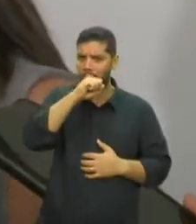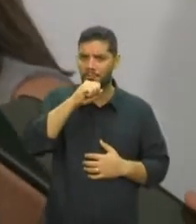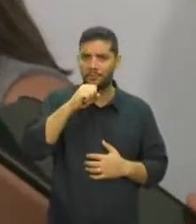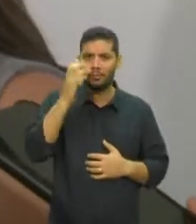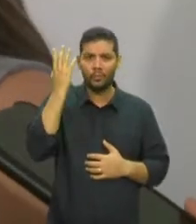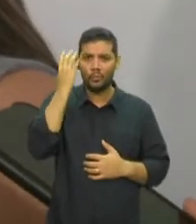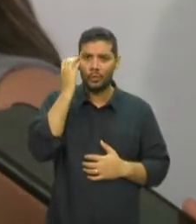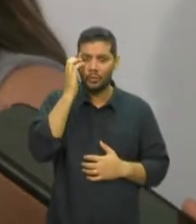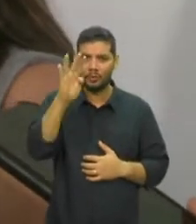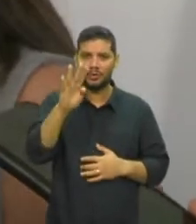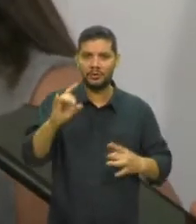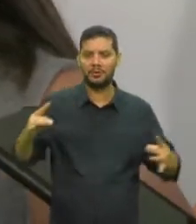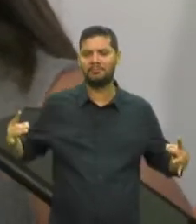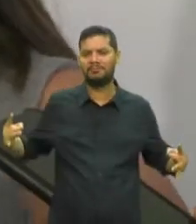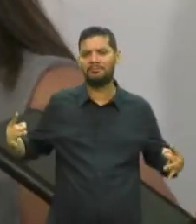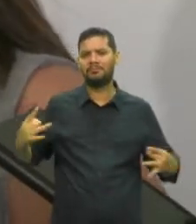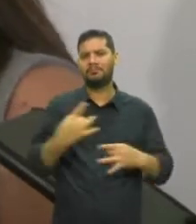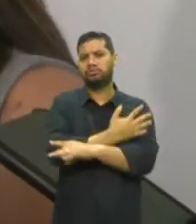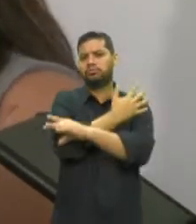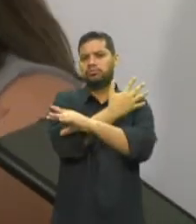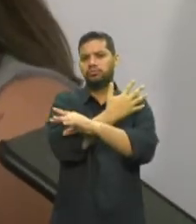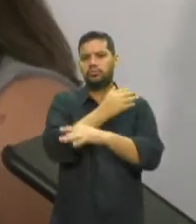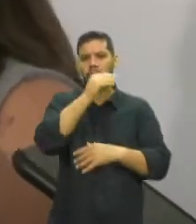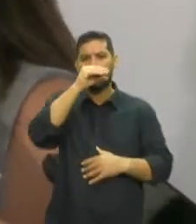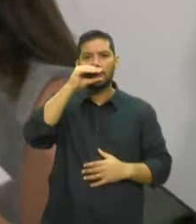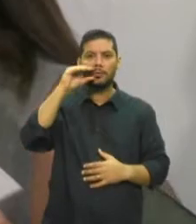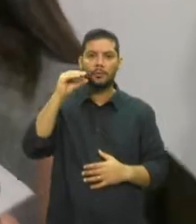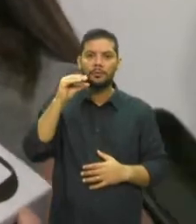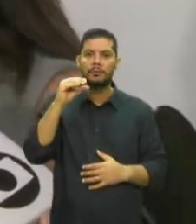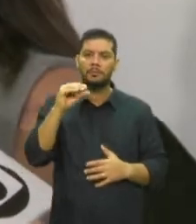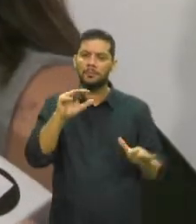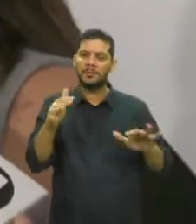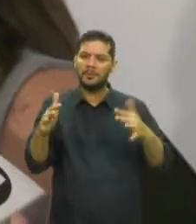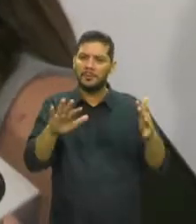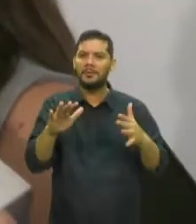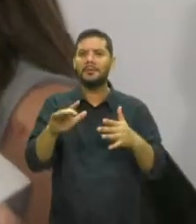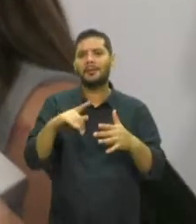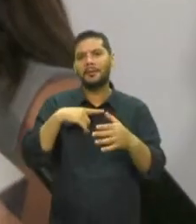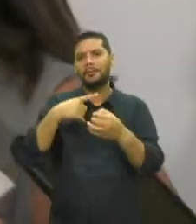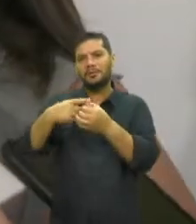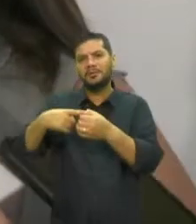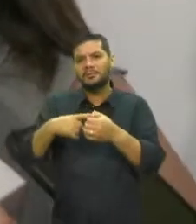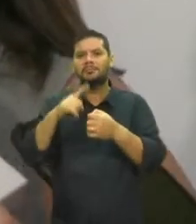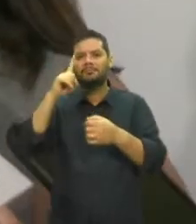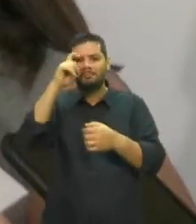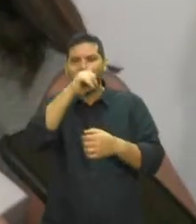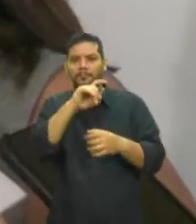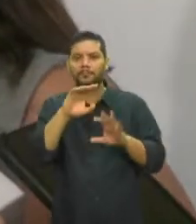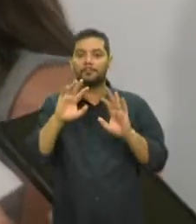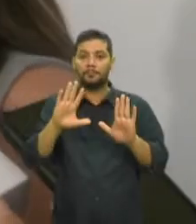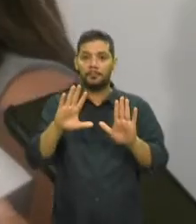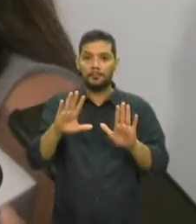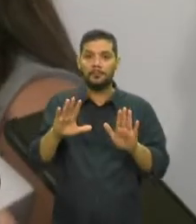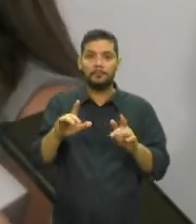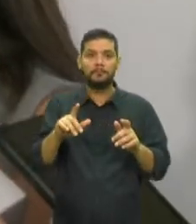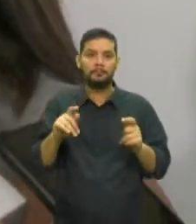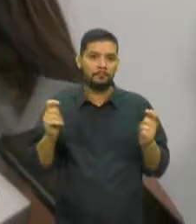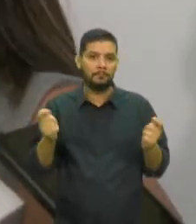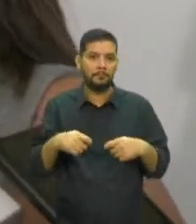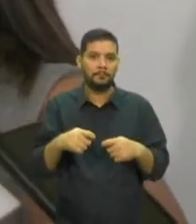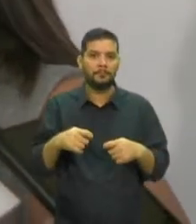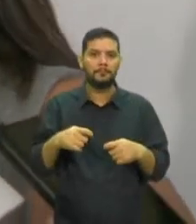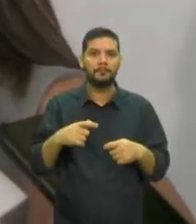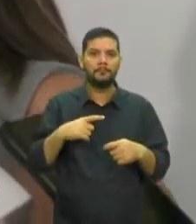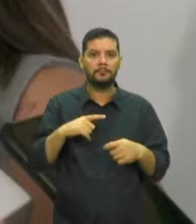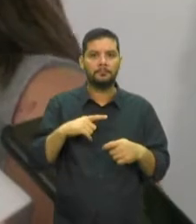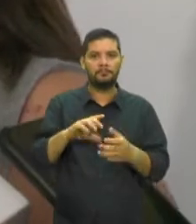gente finaliza aí adultos. Claro que a gente dá uma margem, que tem um município que tem um pouco mais de dificuldade de vacinar essas pessoas. Existe o